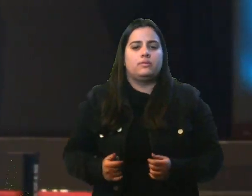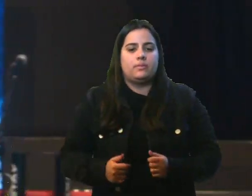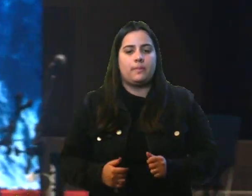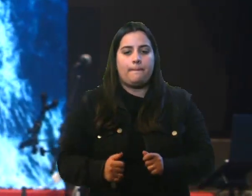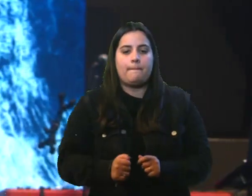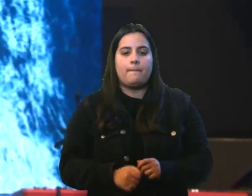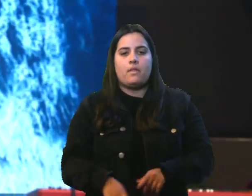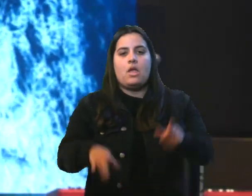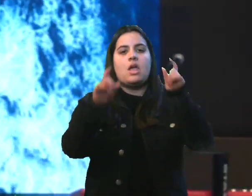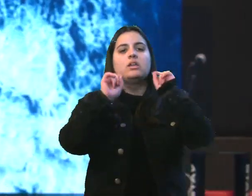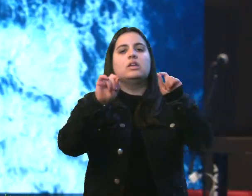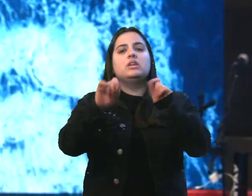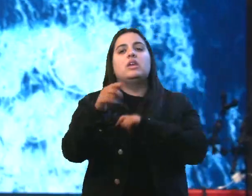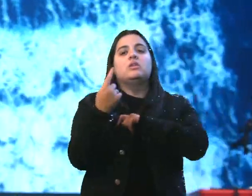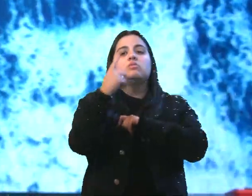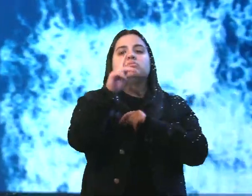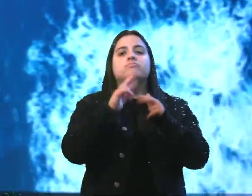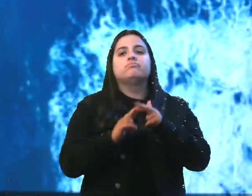Quem é o seu dono?